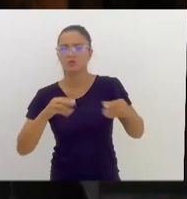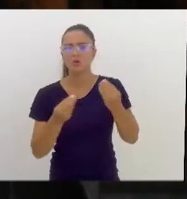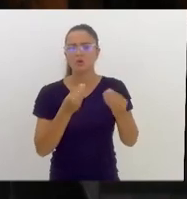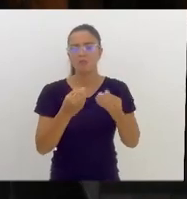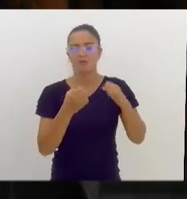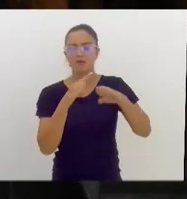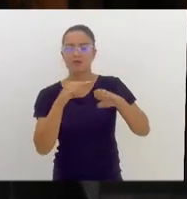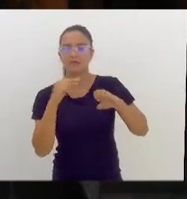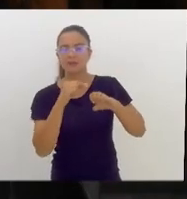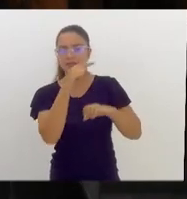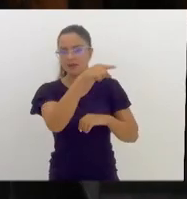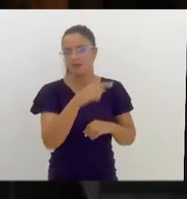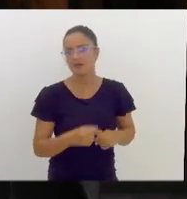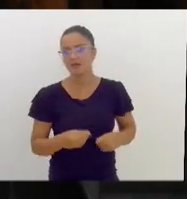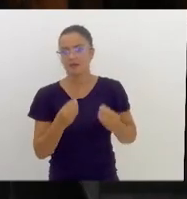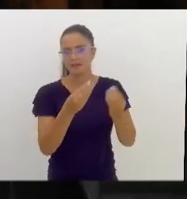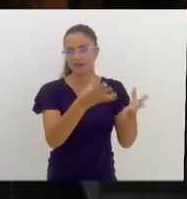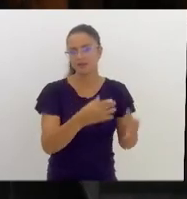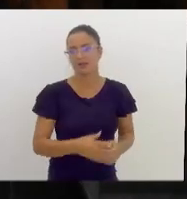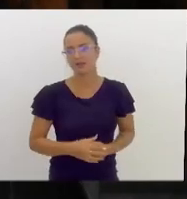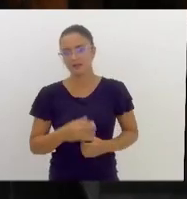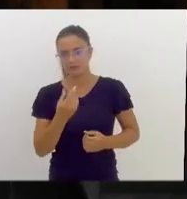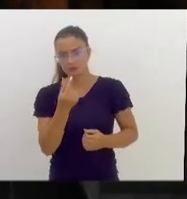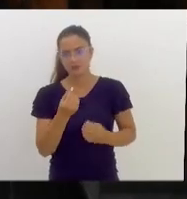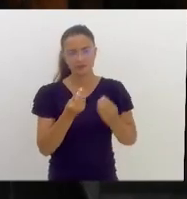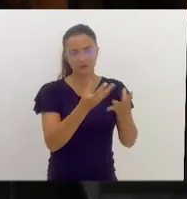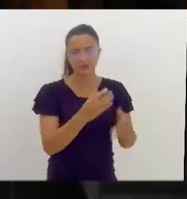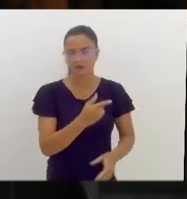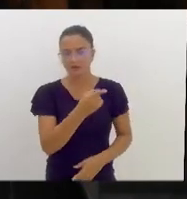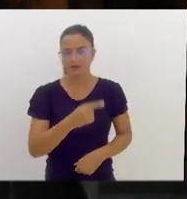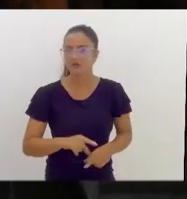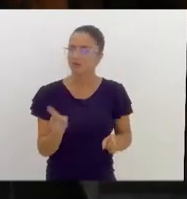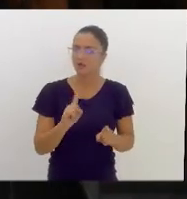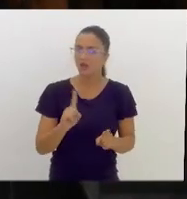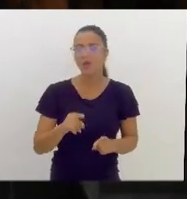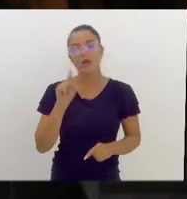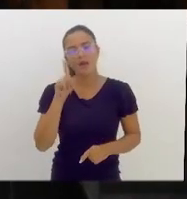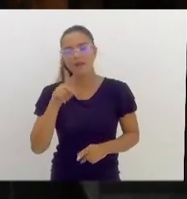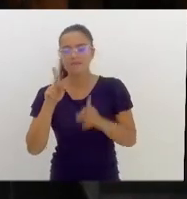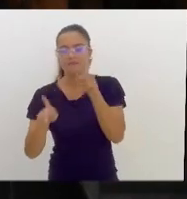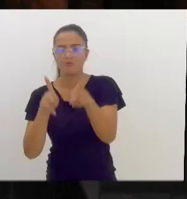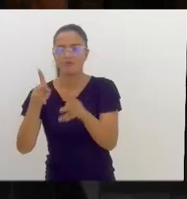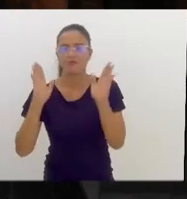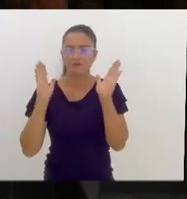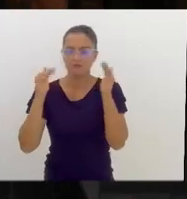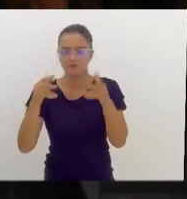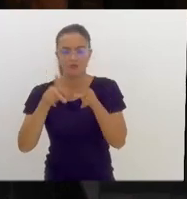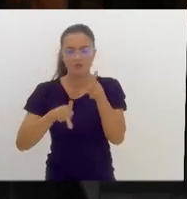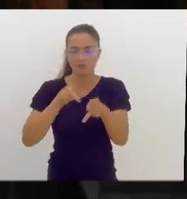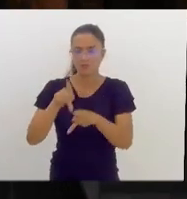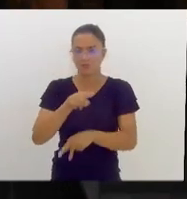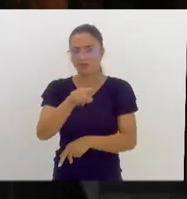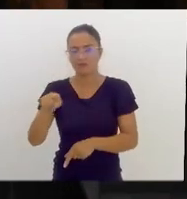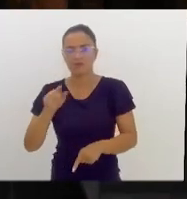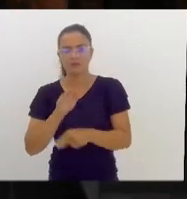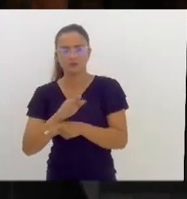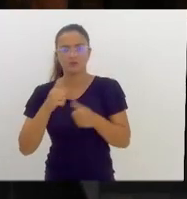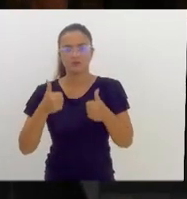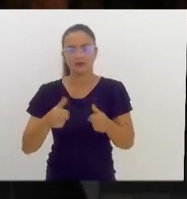empresário, mas que ele está subsidiando um transporte para garantir o direito de ir e vir dos trabalhadores e dos trabalhadoras, dos usuários daquele